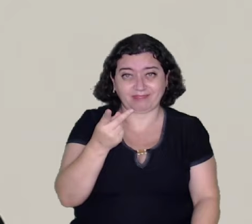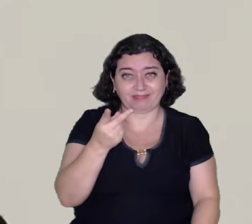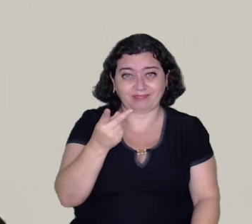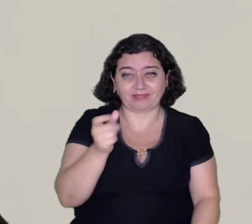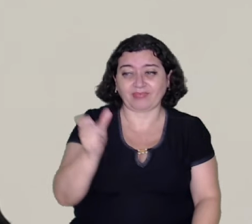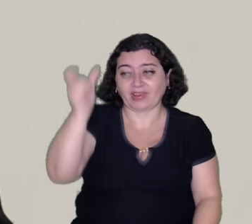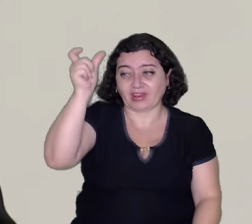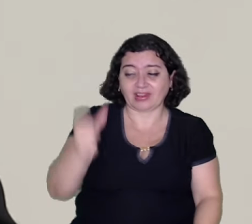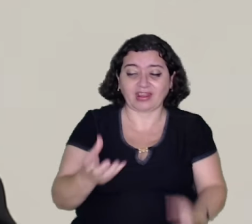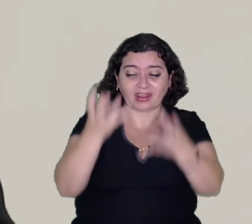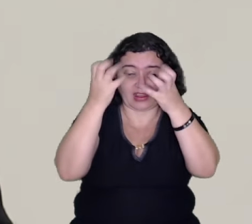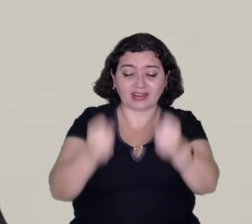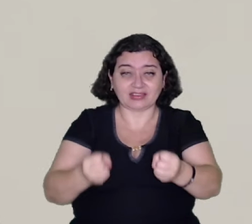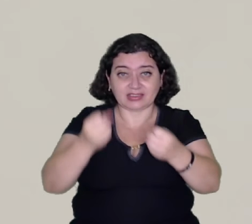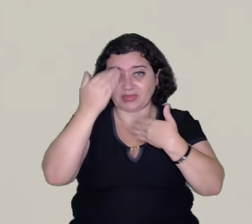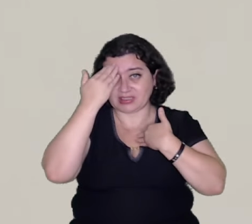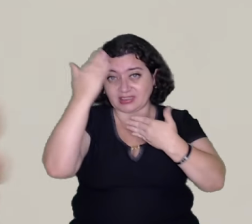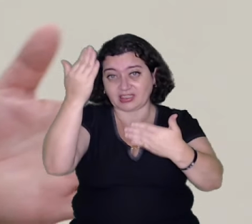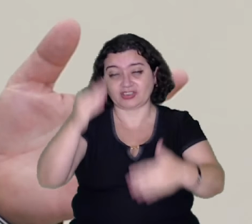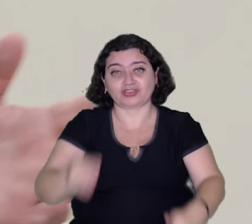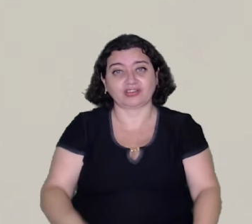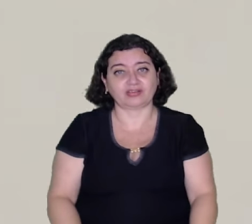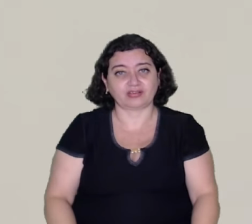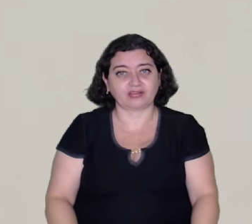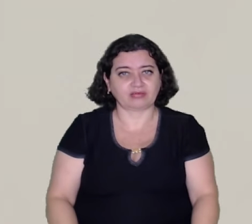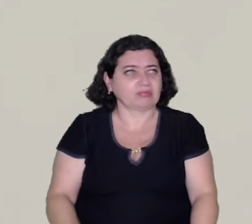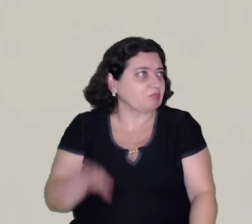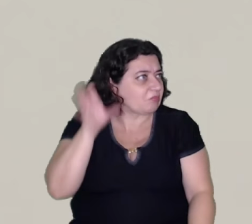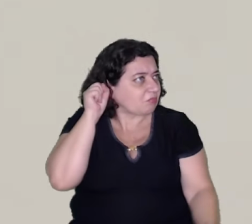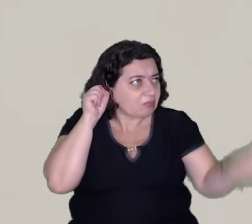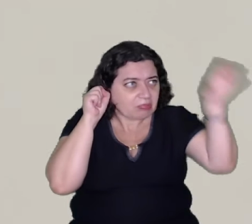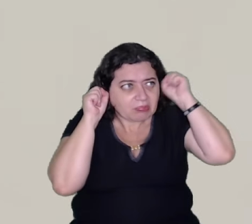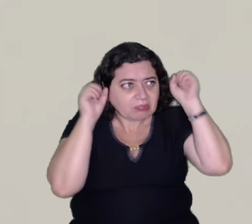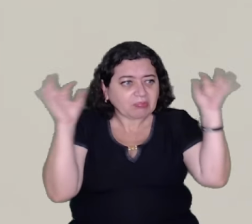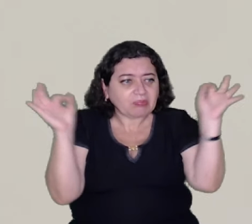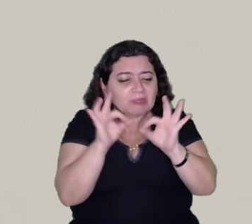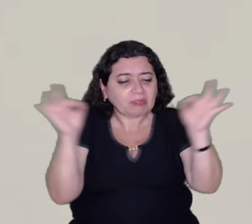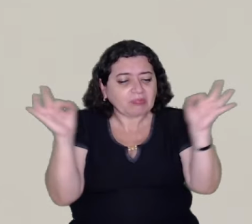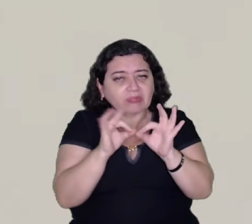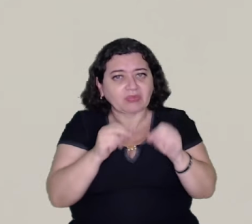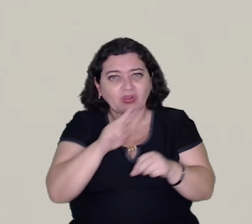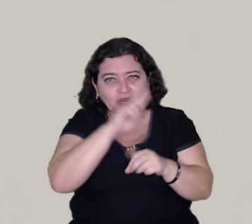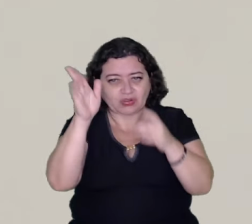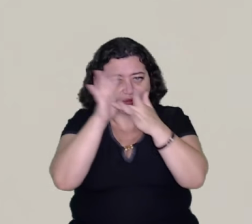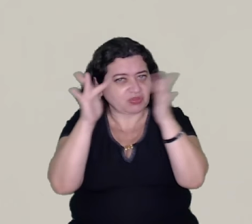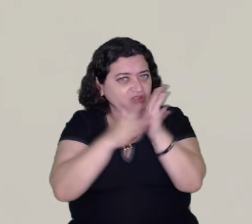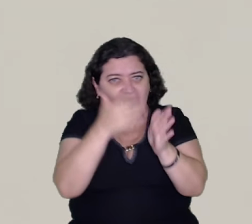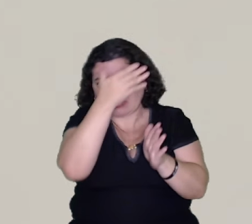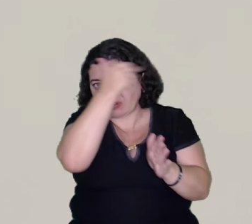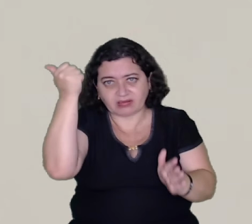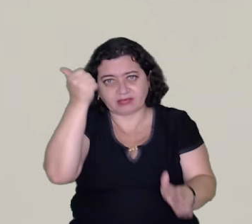quem deve receber essa gratidão. Você não escuta isso. Você nem ouve o nome de Jesus.